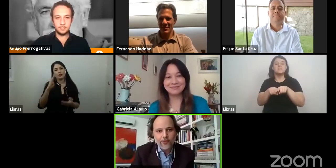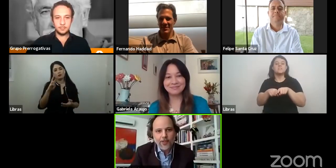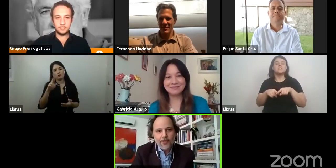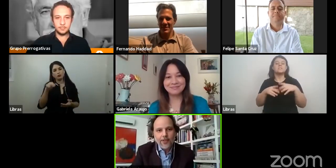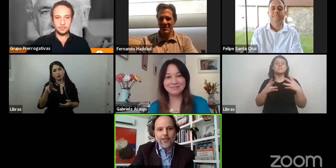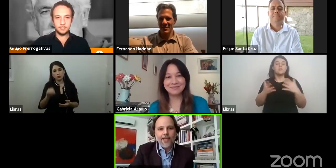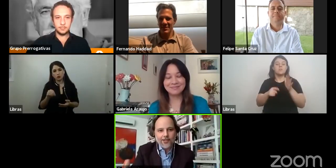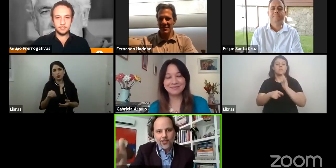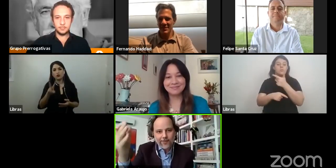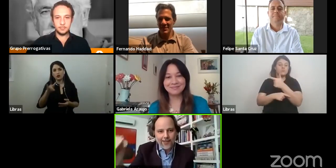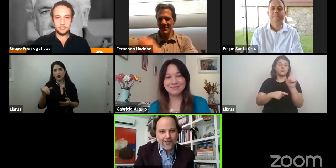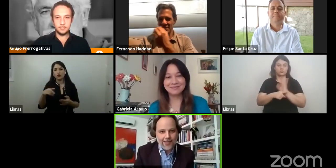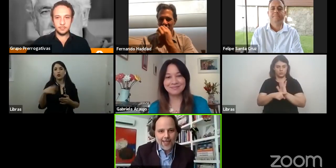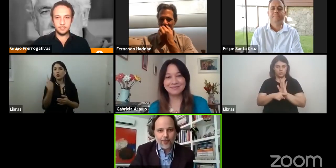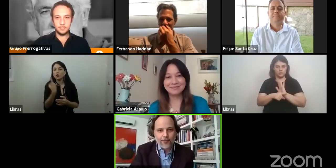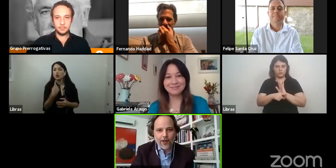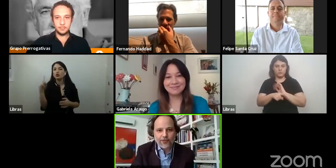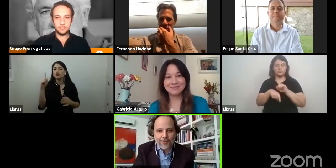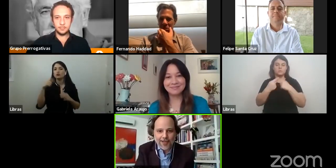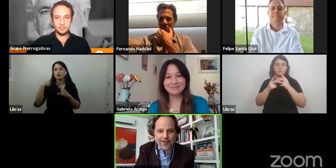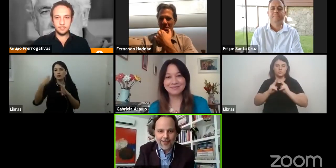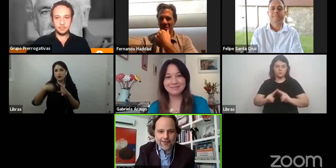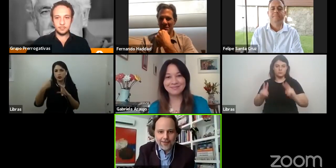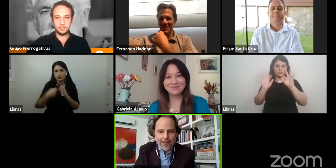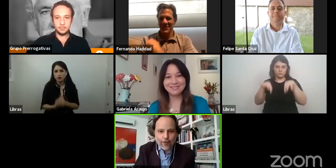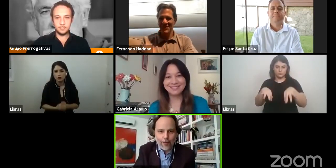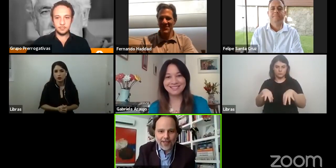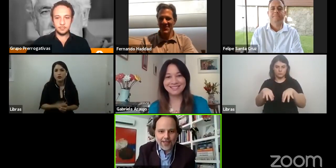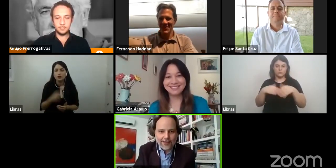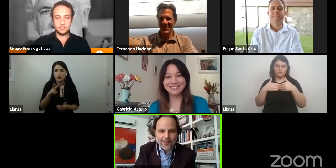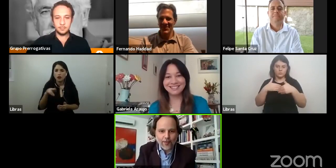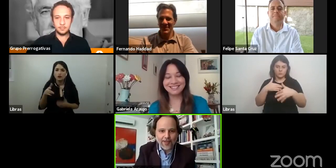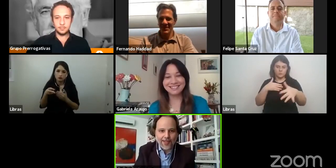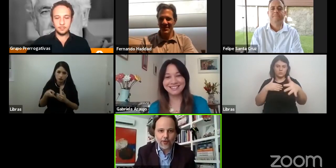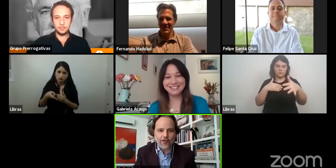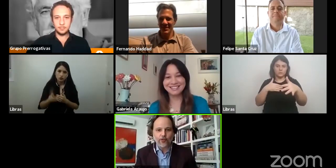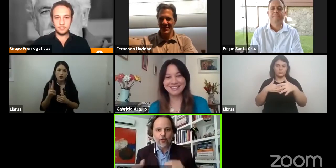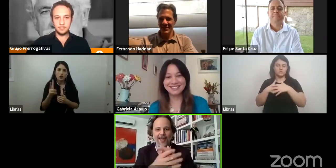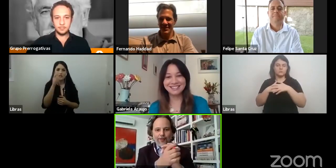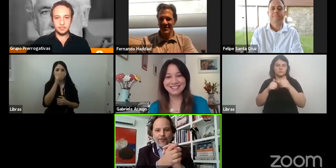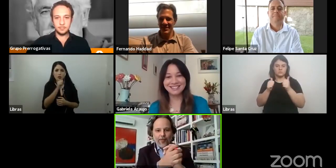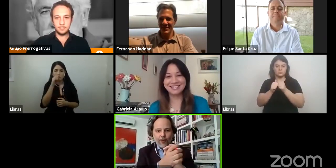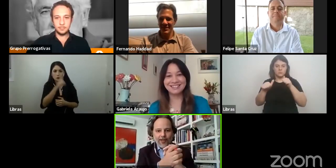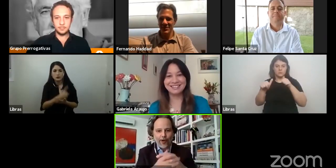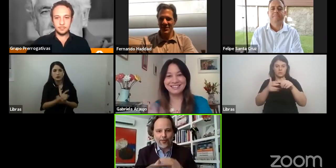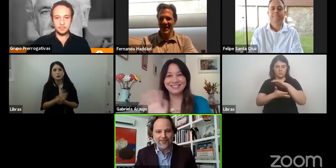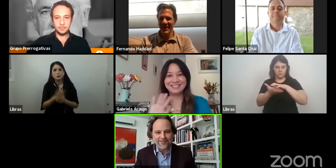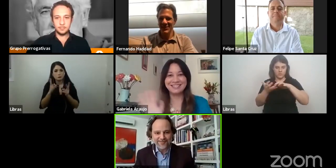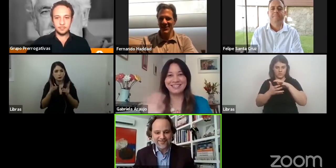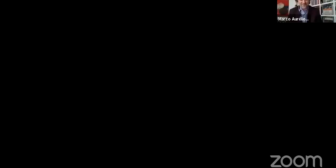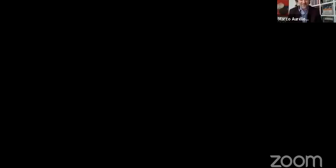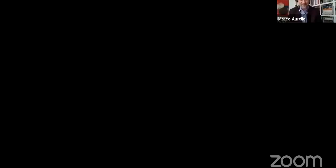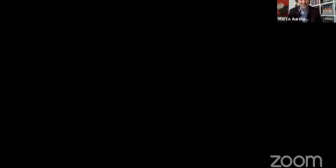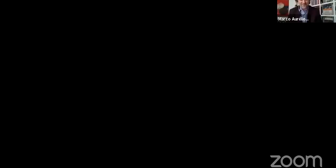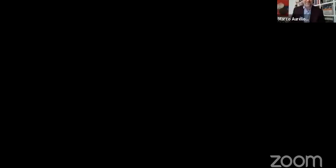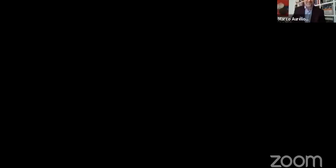último vídeo e a gente vai seguir aí para o final de semana acompanhando essas movimentações. Muito obrigado, foi uma honra enorme.